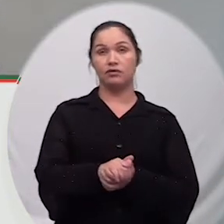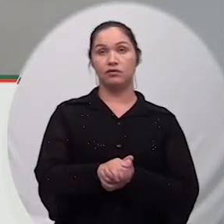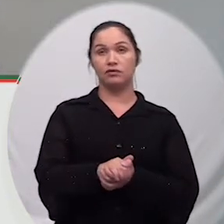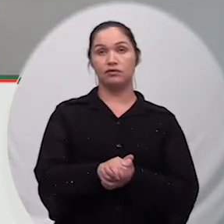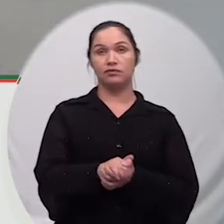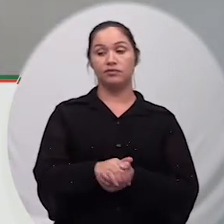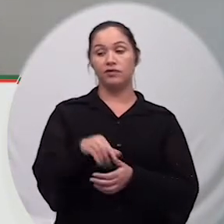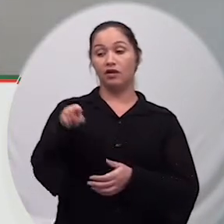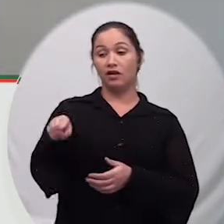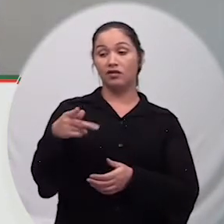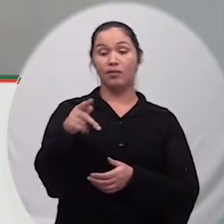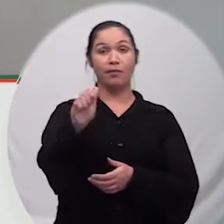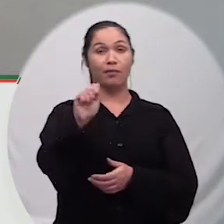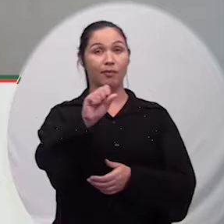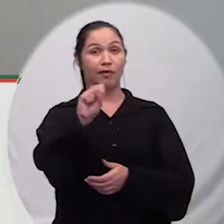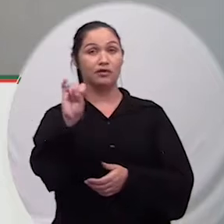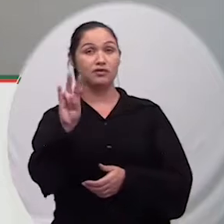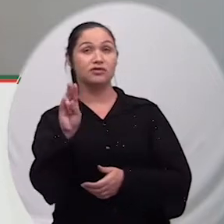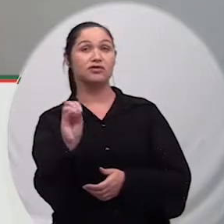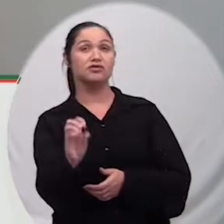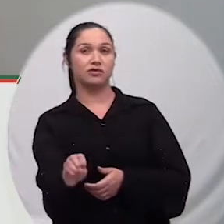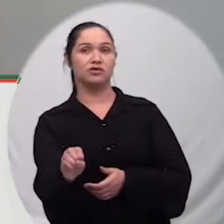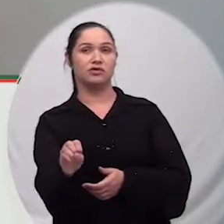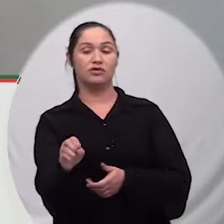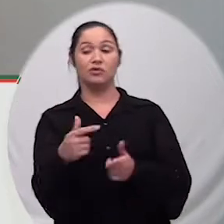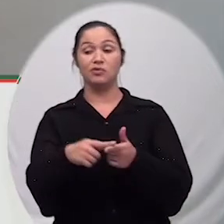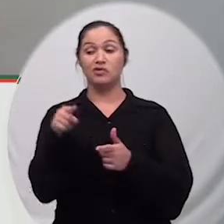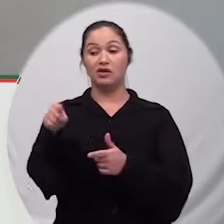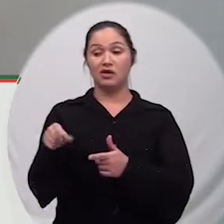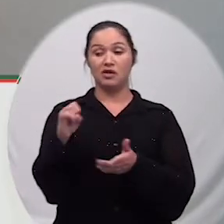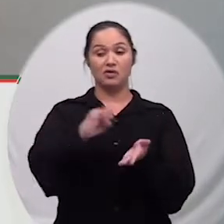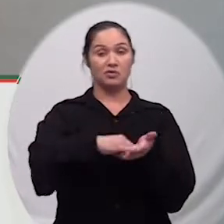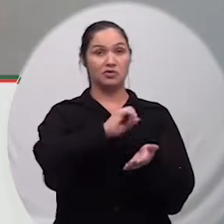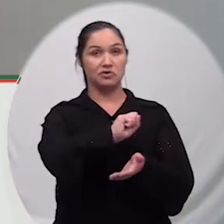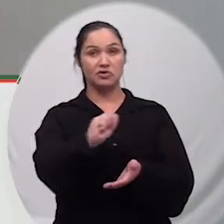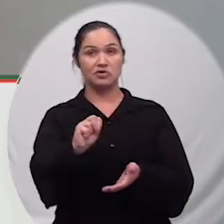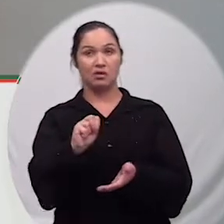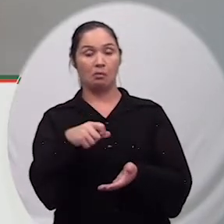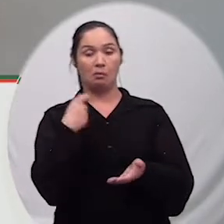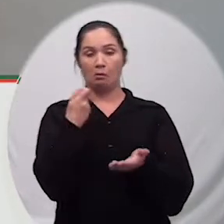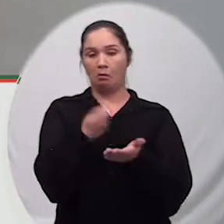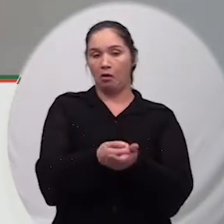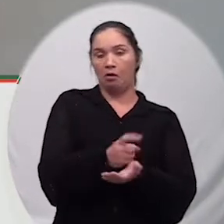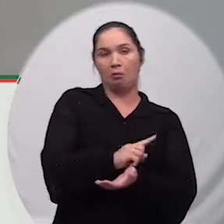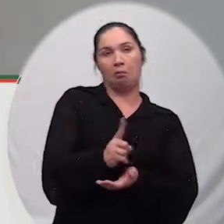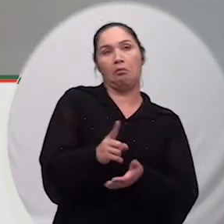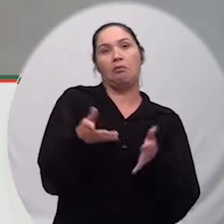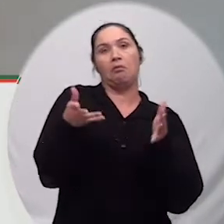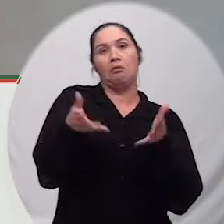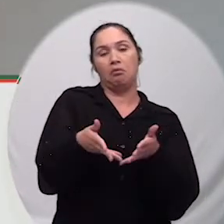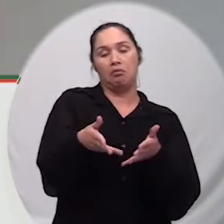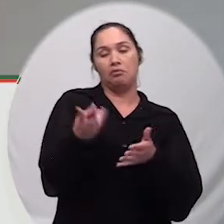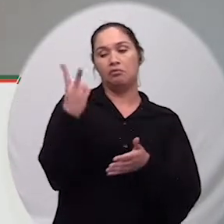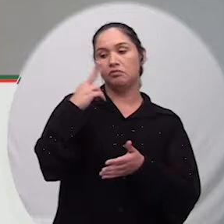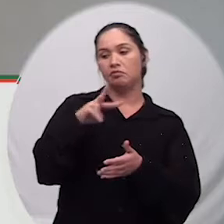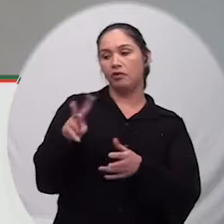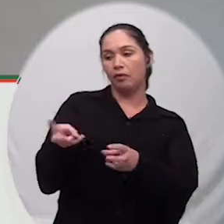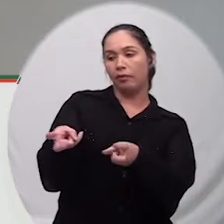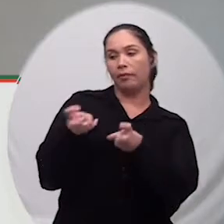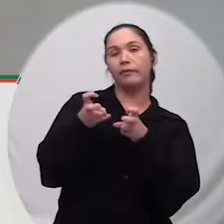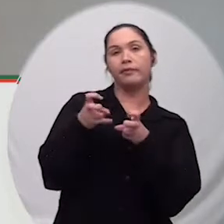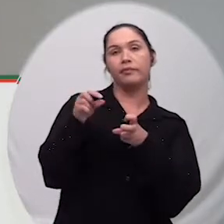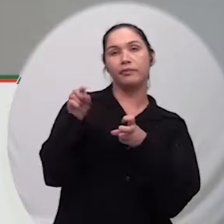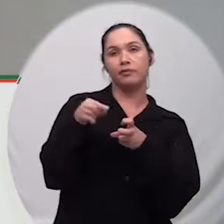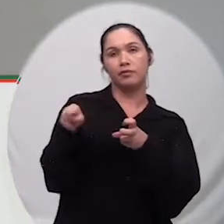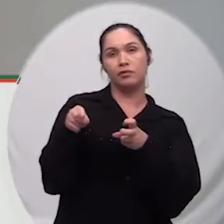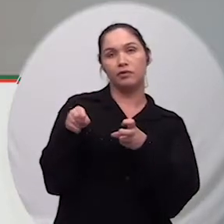obrigação. Então, por que eles não pagam ISS por esse motivo, né? Eu vejo os cartórios hoje, os físicos, eles estão com